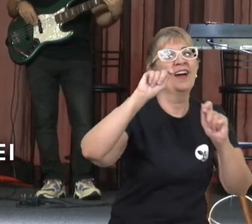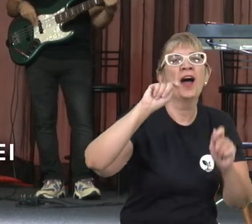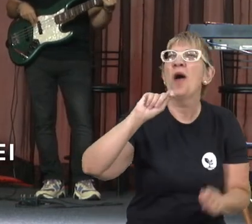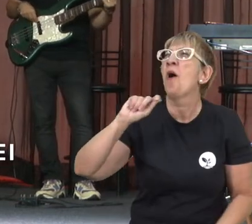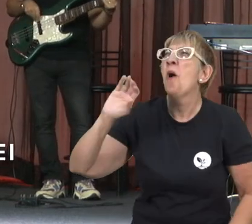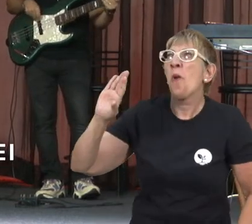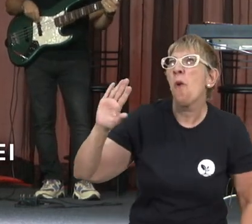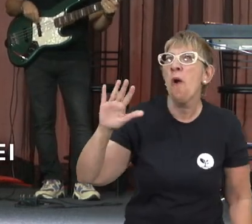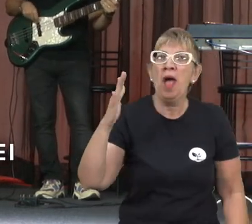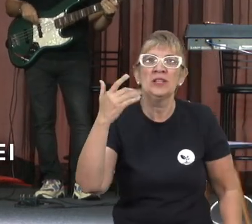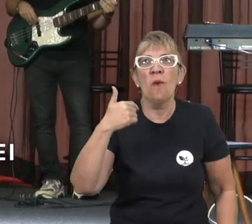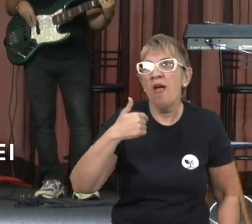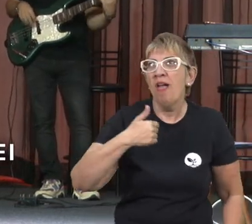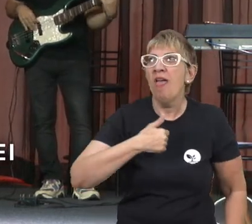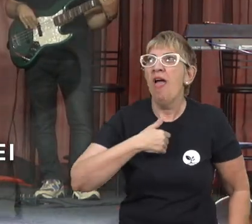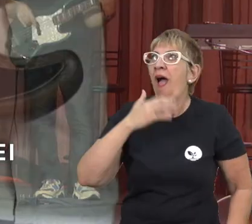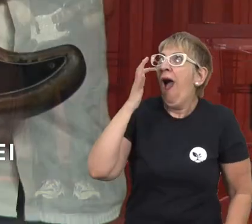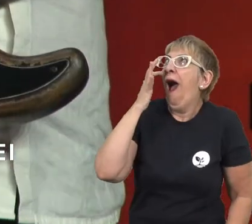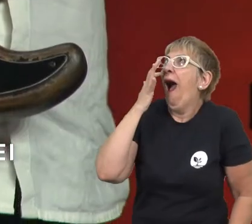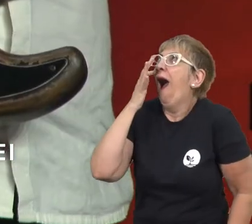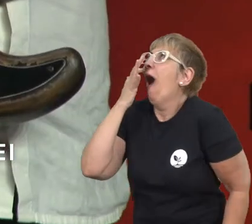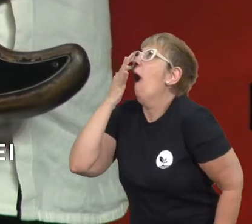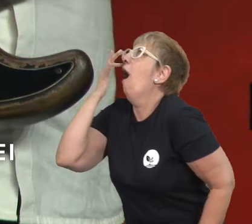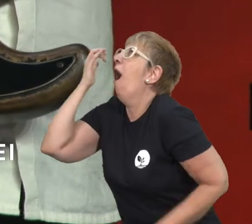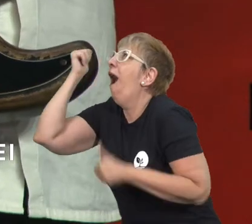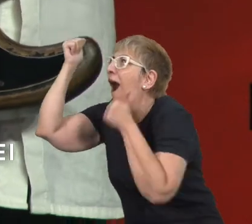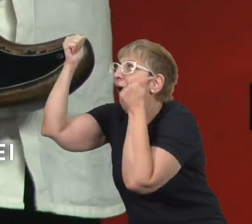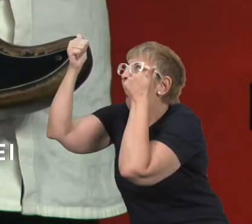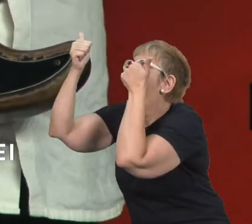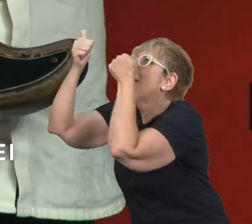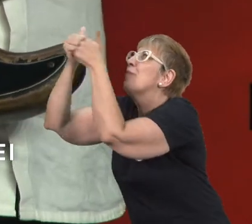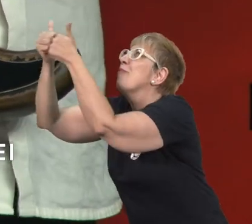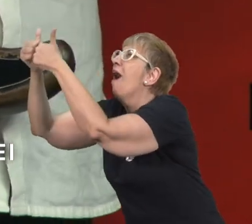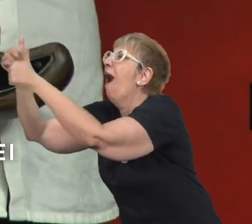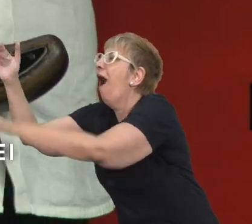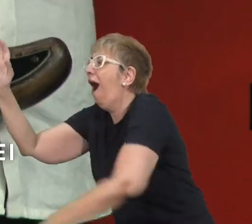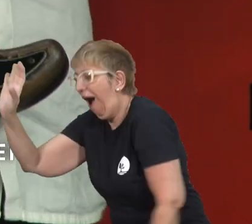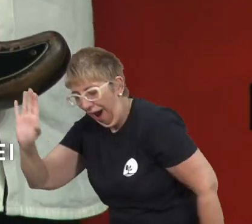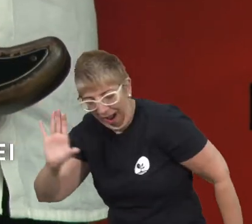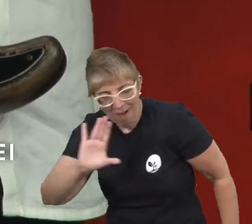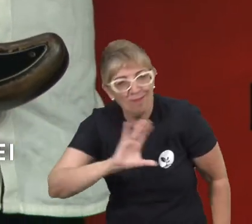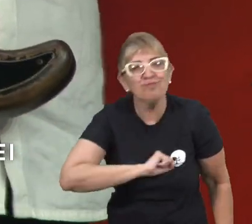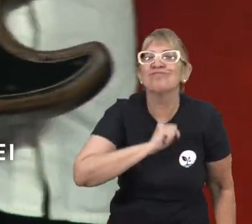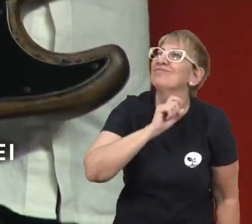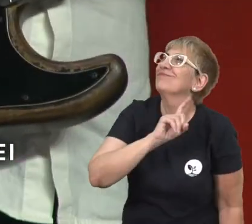Quando atraído me encontrei no amor de